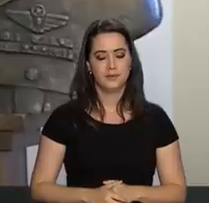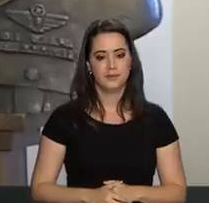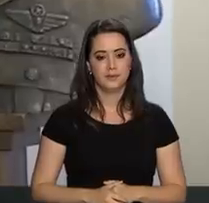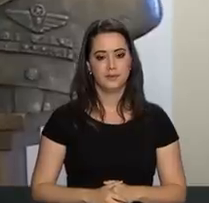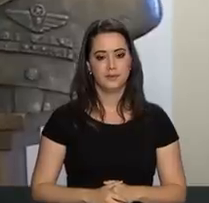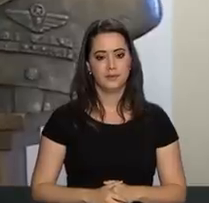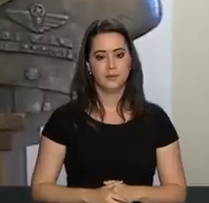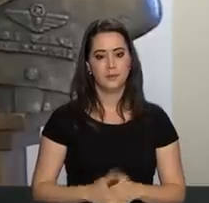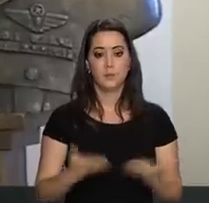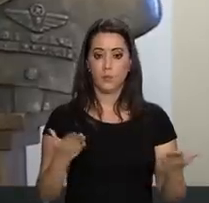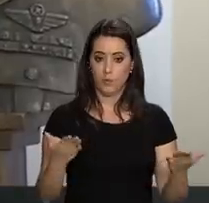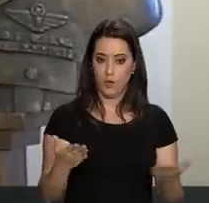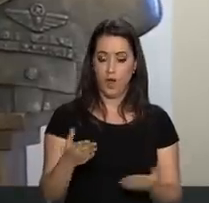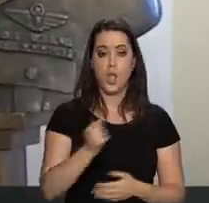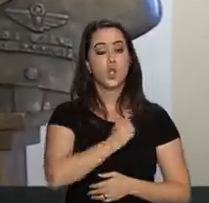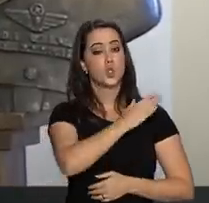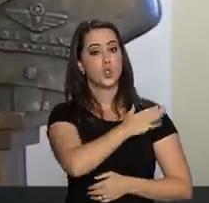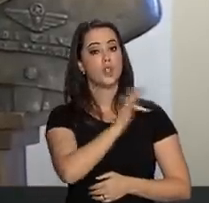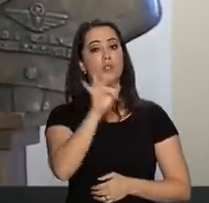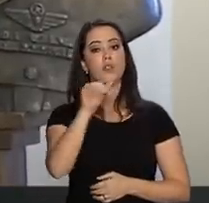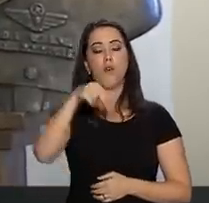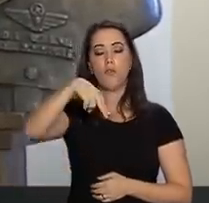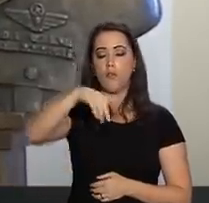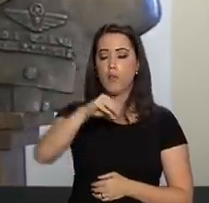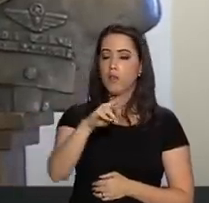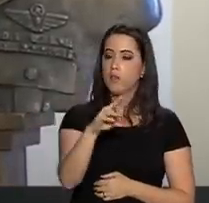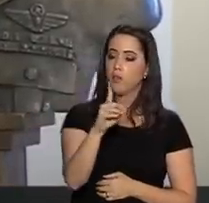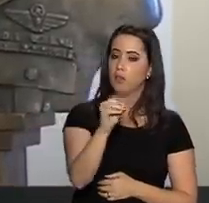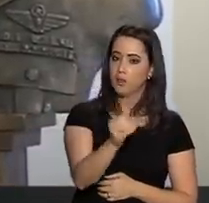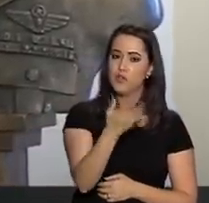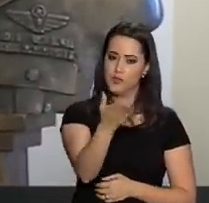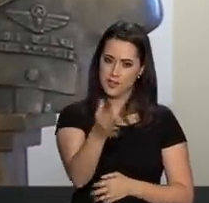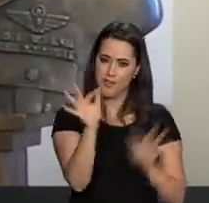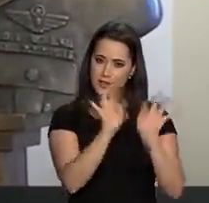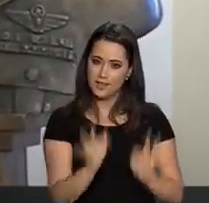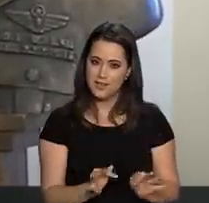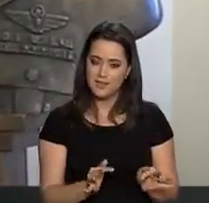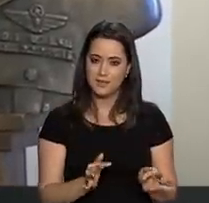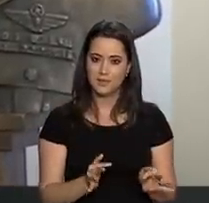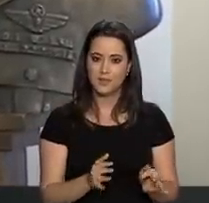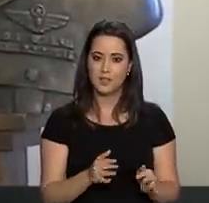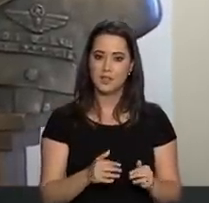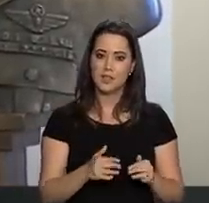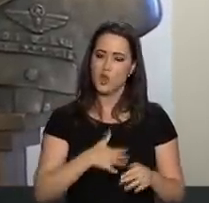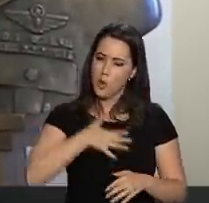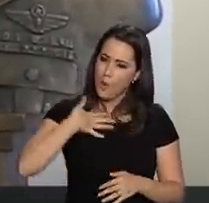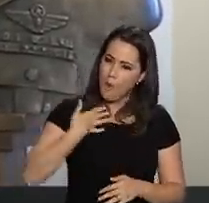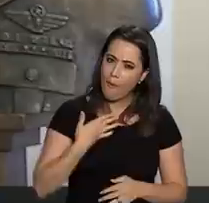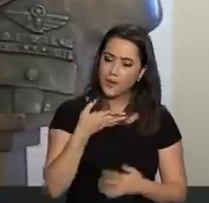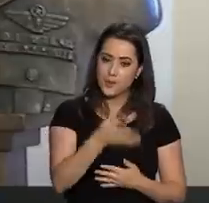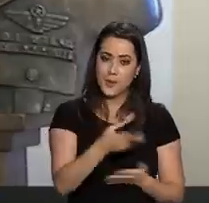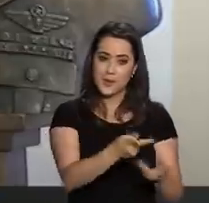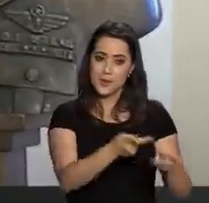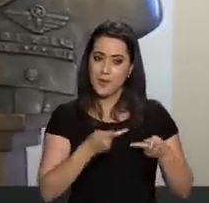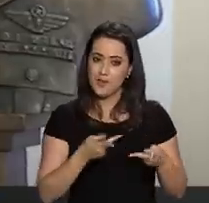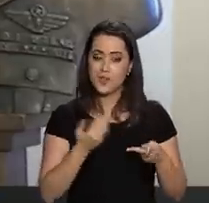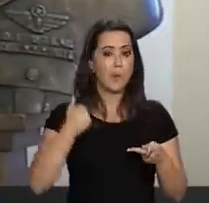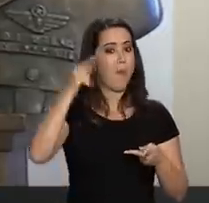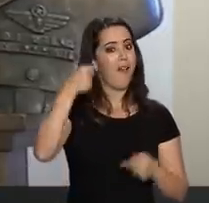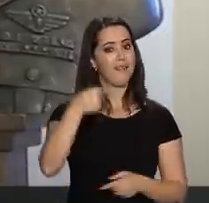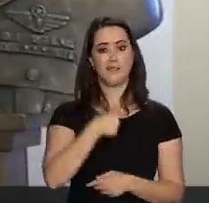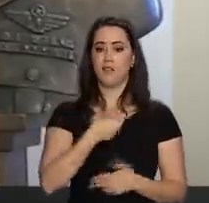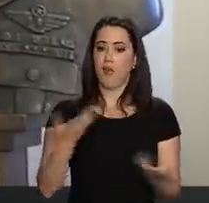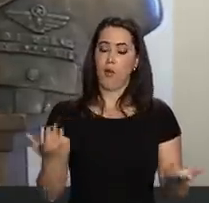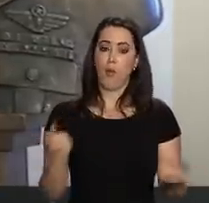Prezado general Fernando, se Vossa Excelência está feliz e honrosa com esse convite, muito mais eu